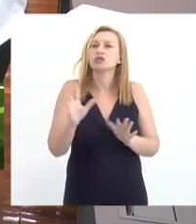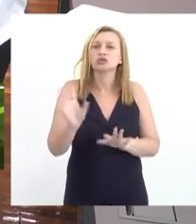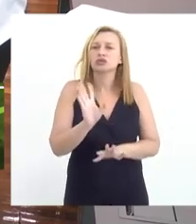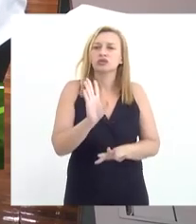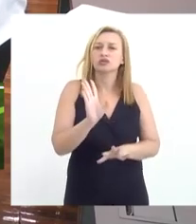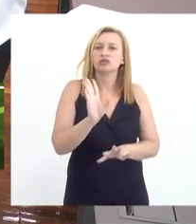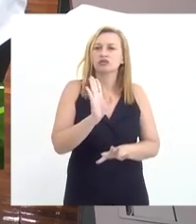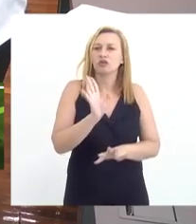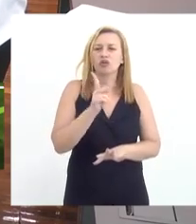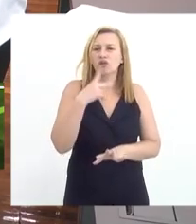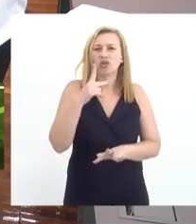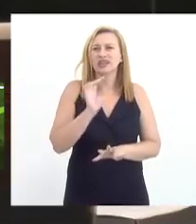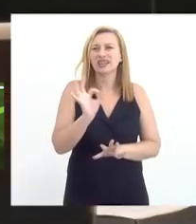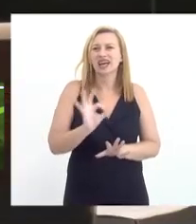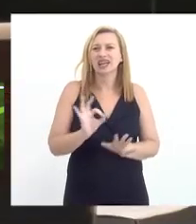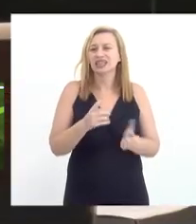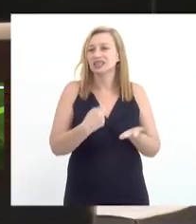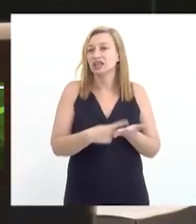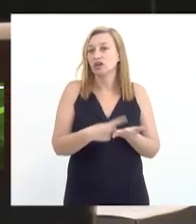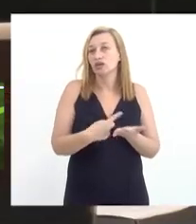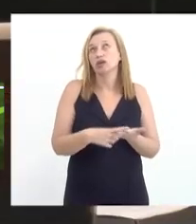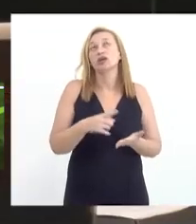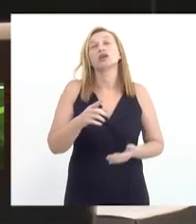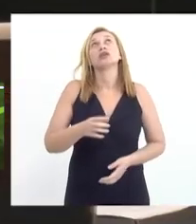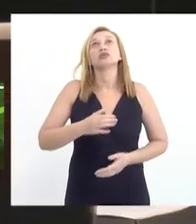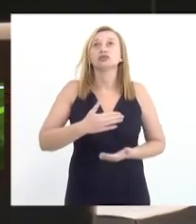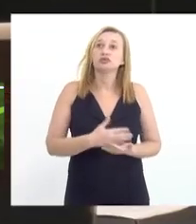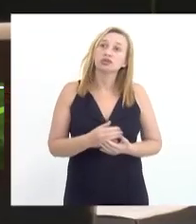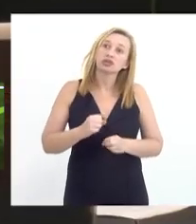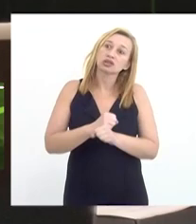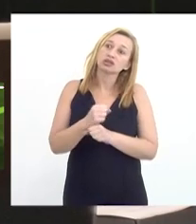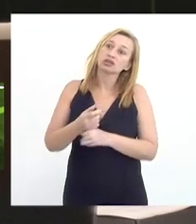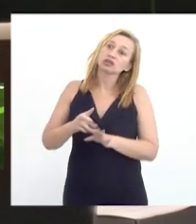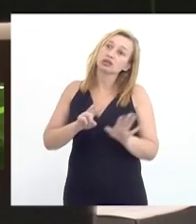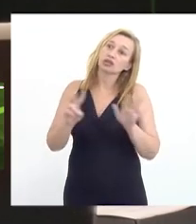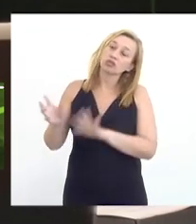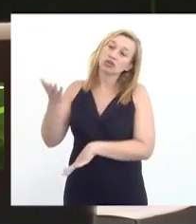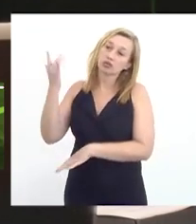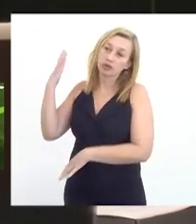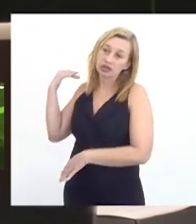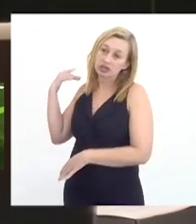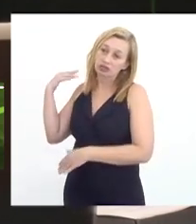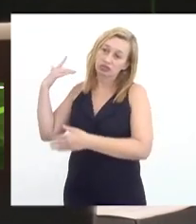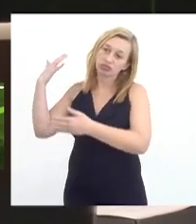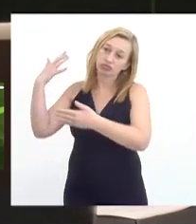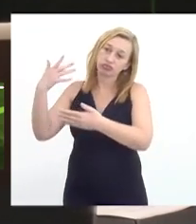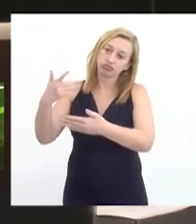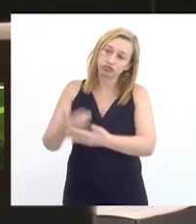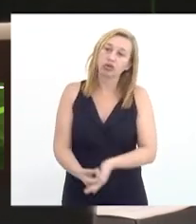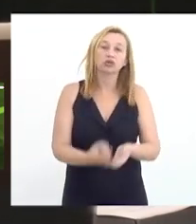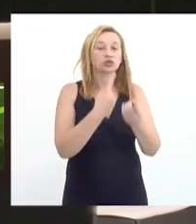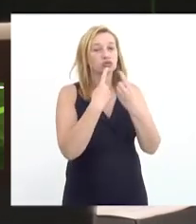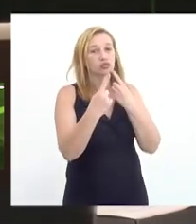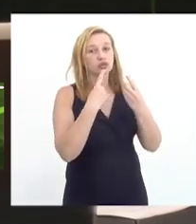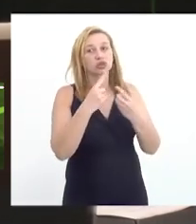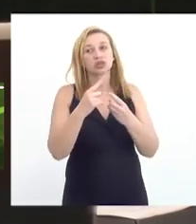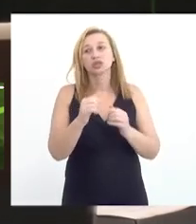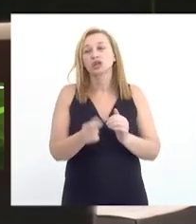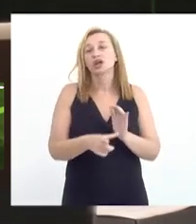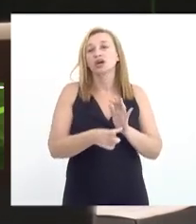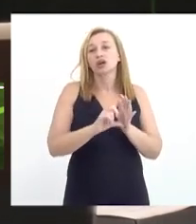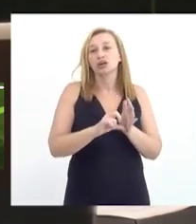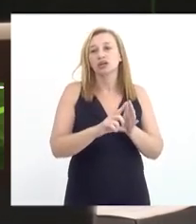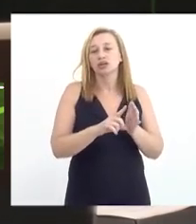Falou de acordo Nós estamos falando Desde a semana passada Que é Uma discussão Anterior Para quem tem Uma linha Para